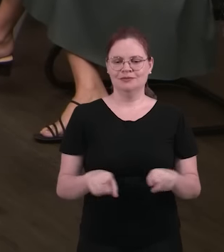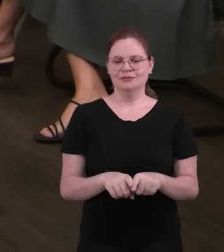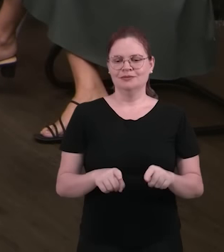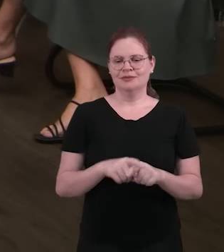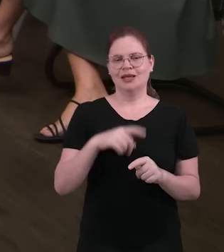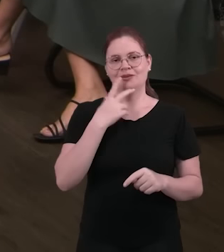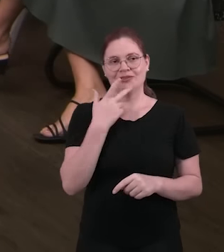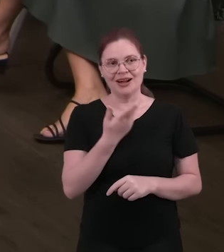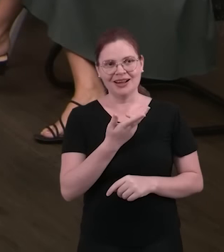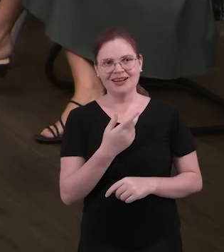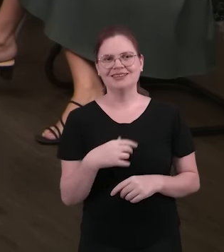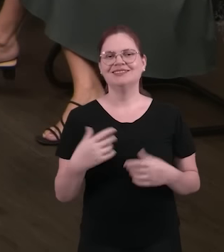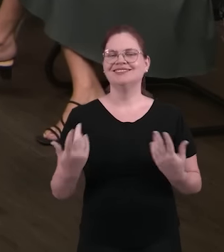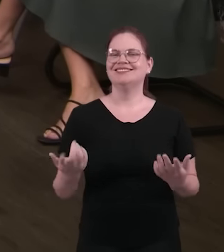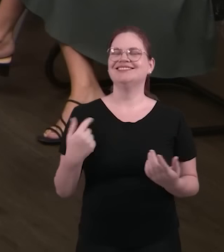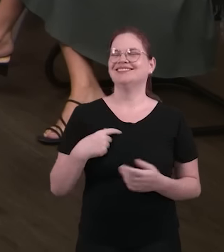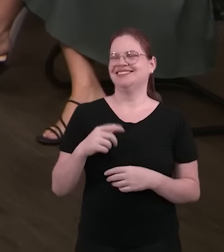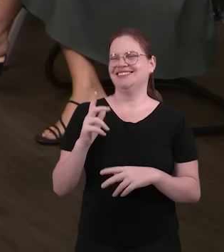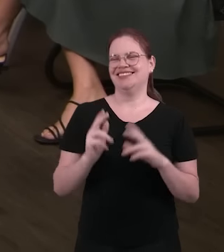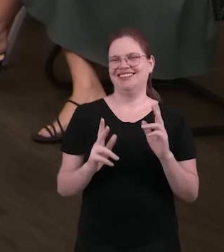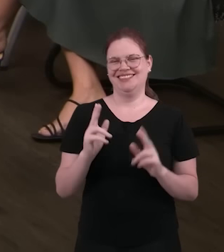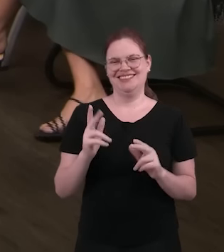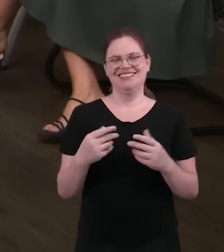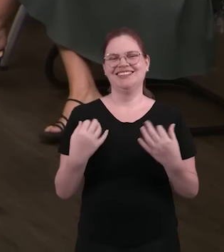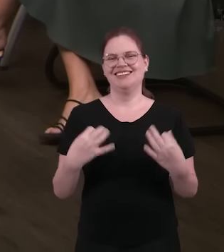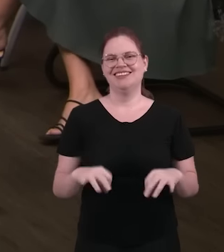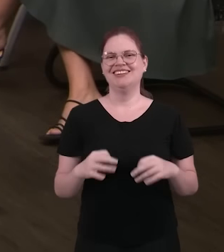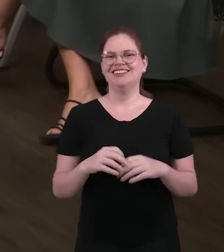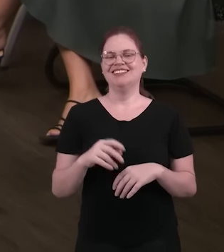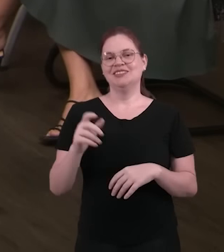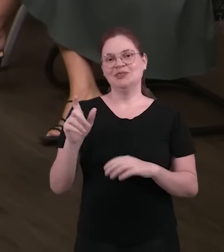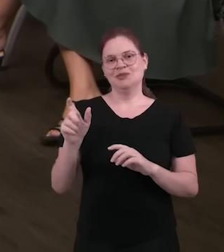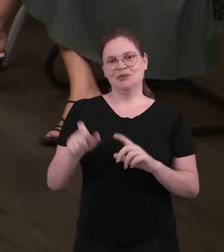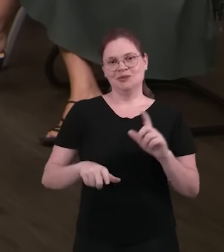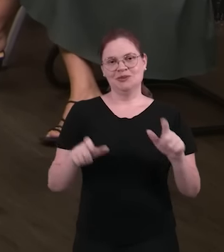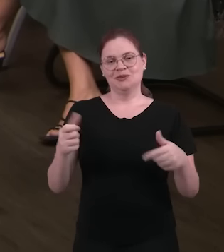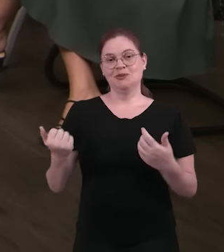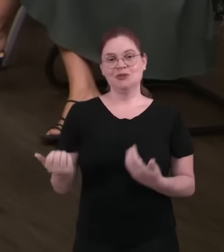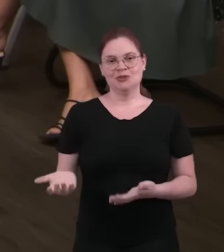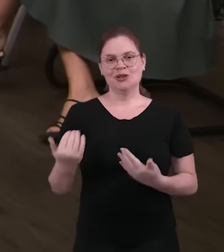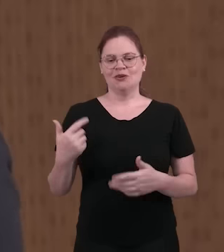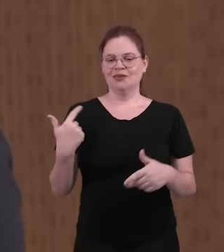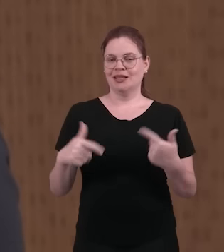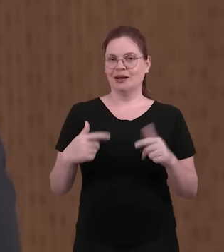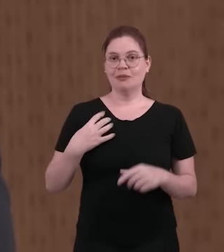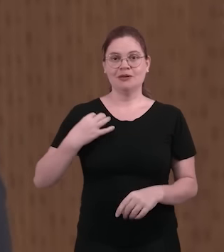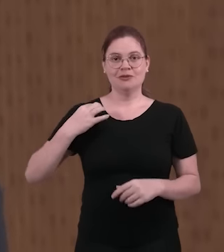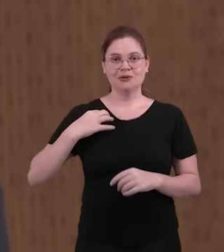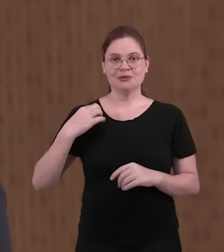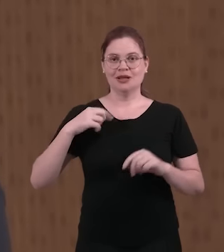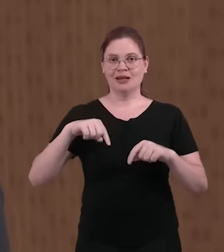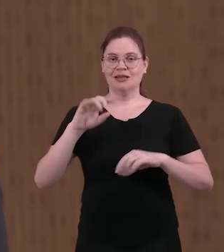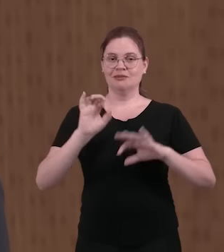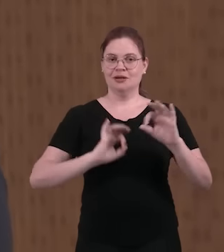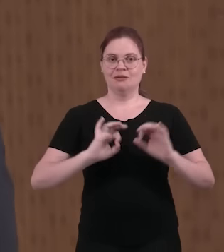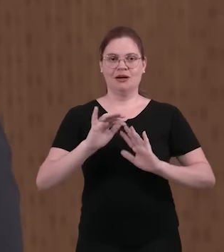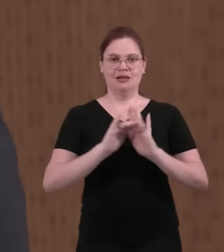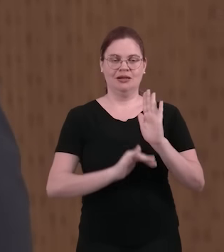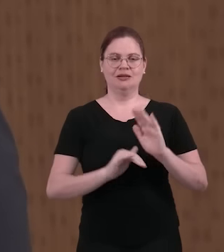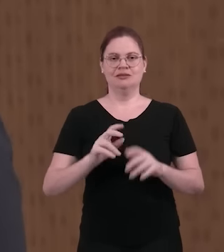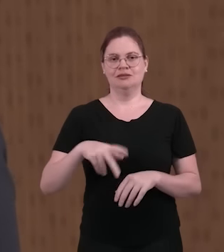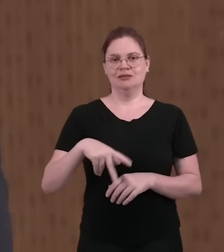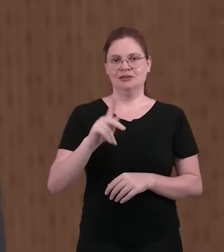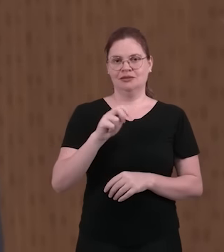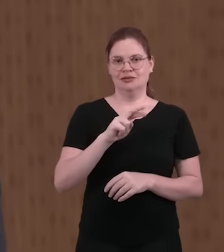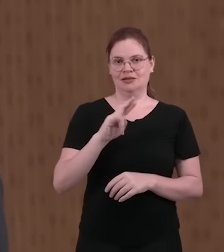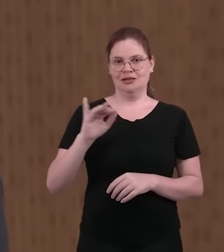fadas Isso de quem carrega o piano. de quem? Isso aí. Das jovens que estão aí trabalhando voluntariamente para esse programa, a